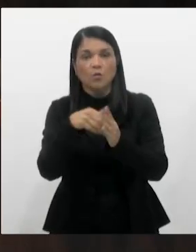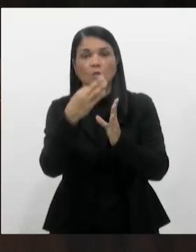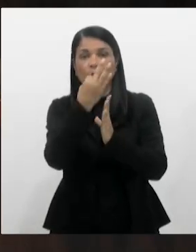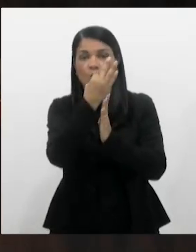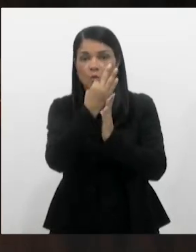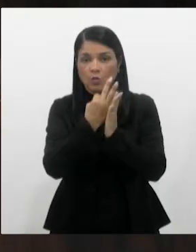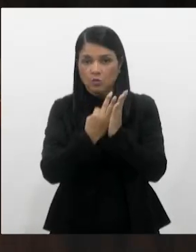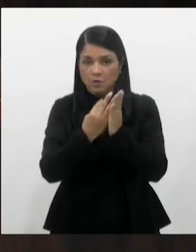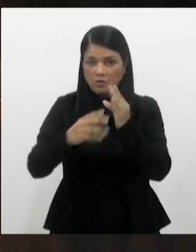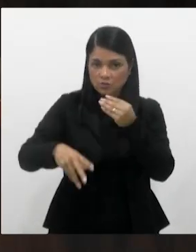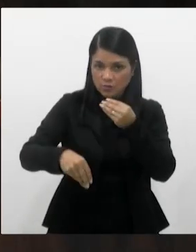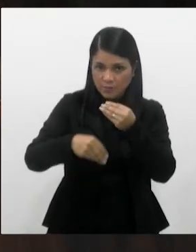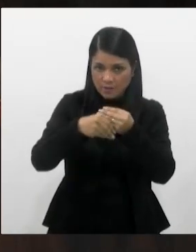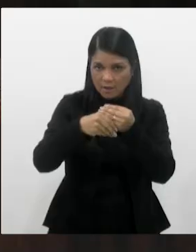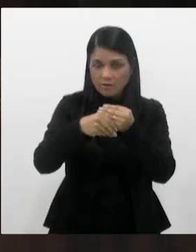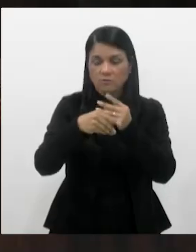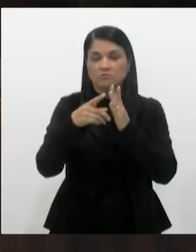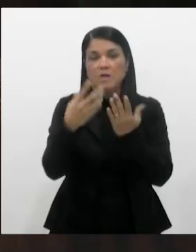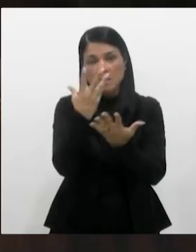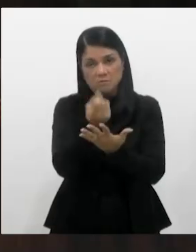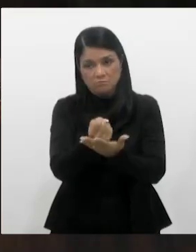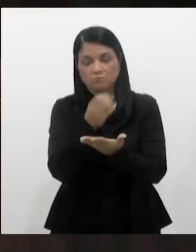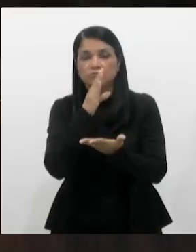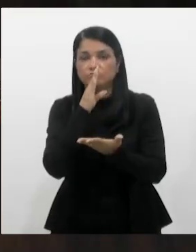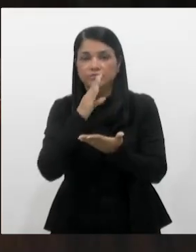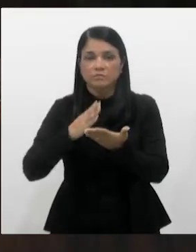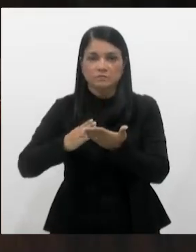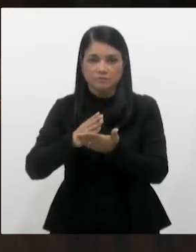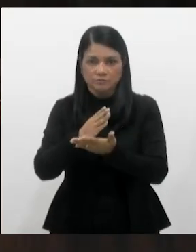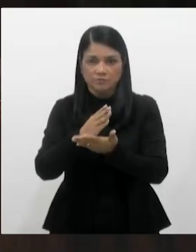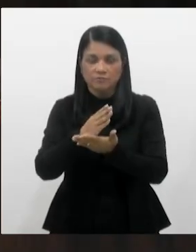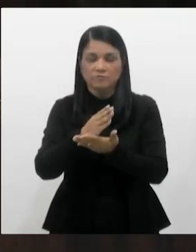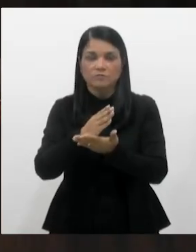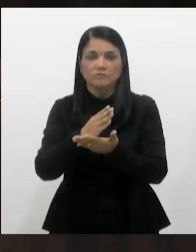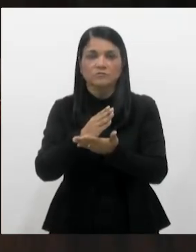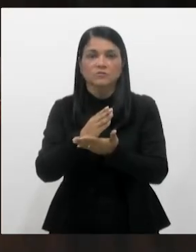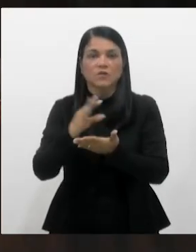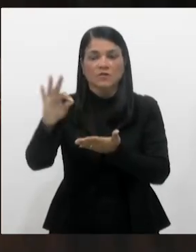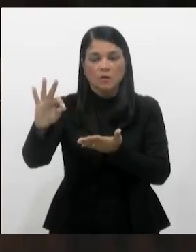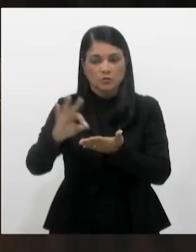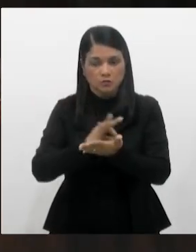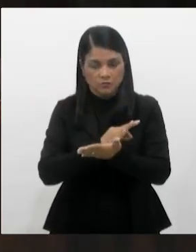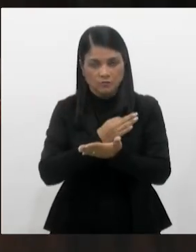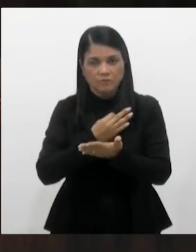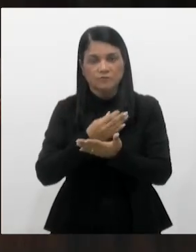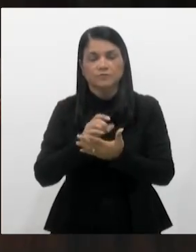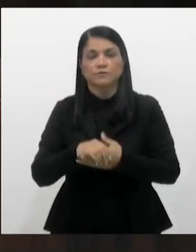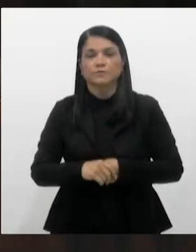assim emendada. Os senhores que aprovam permaneçam como estão. Aprovado, vai autógrafo.